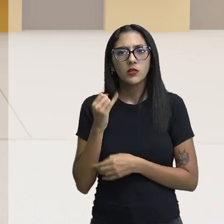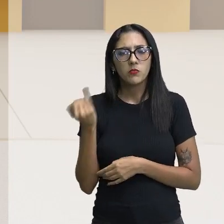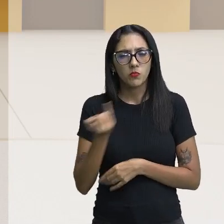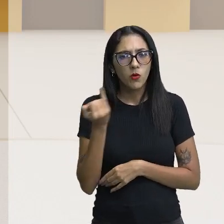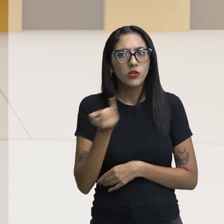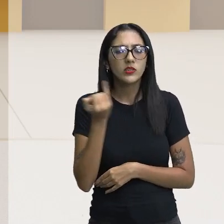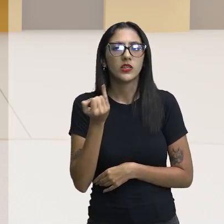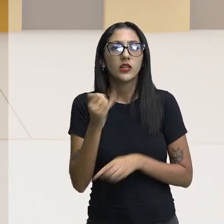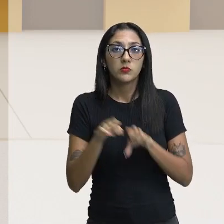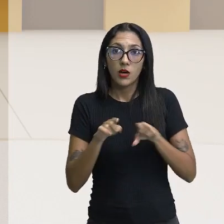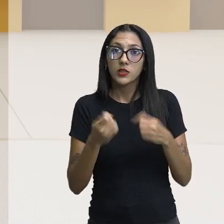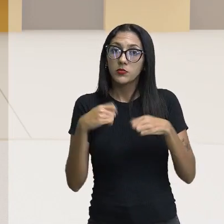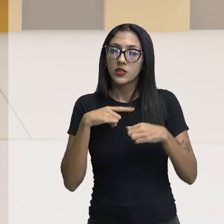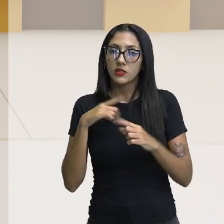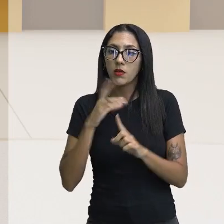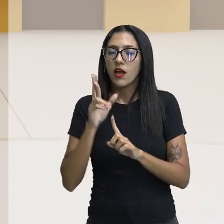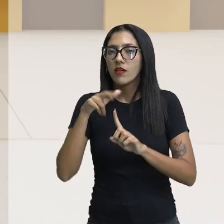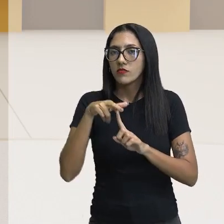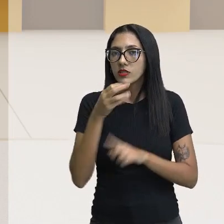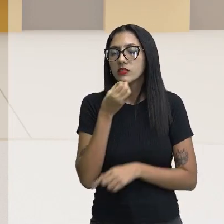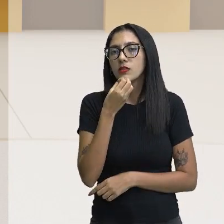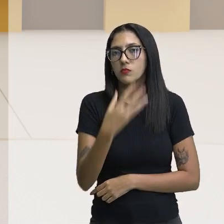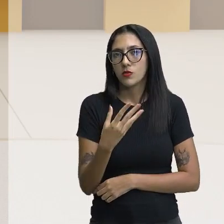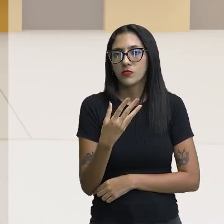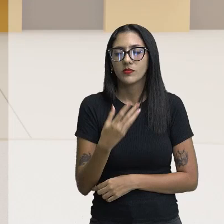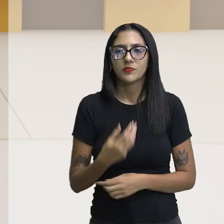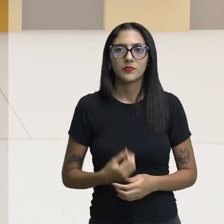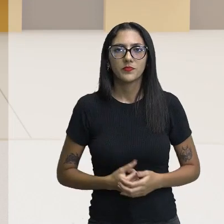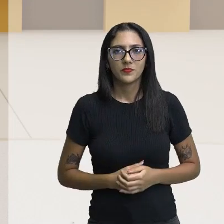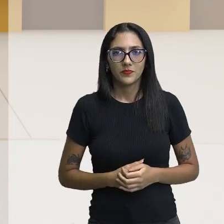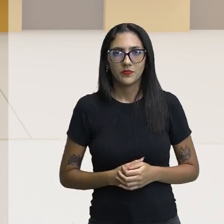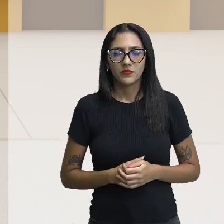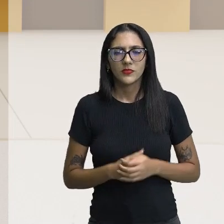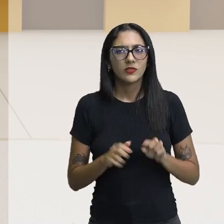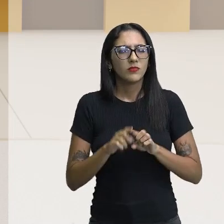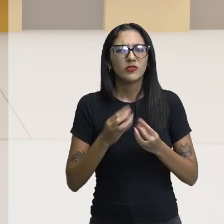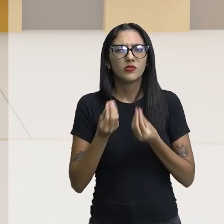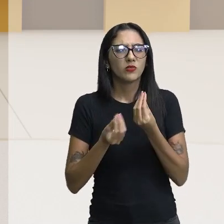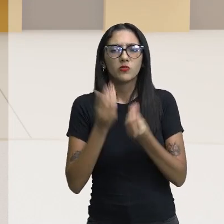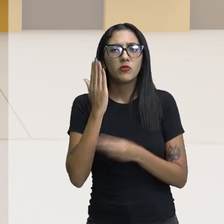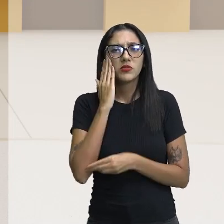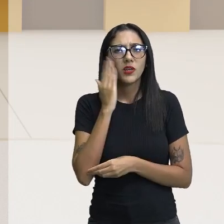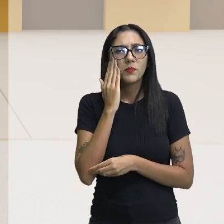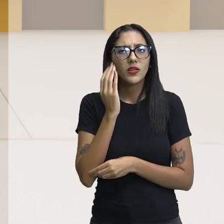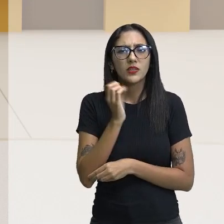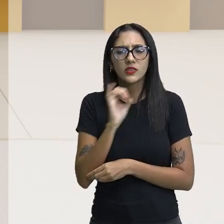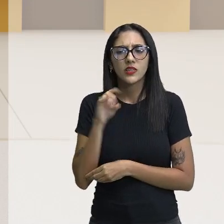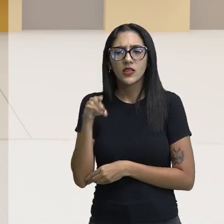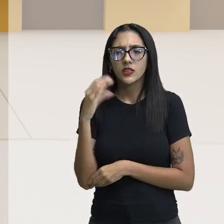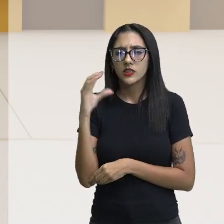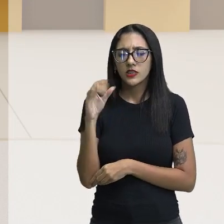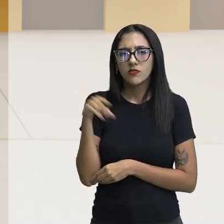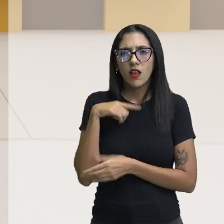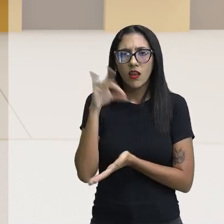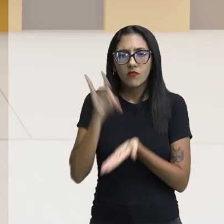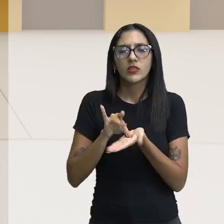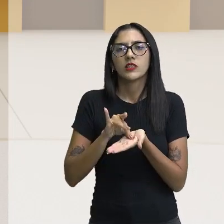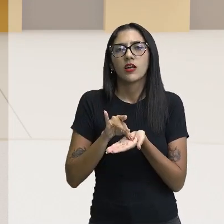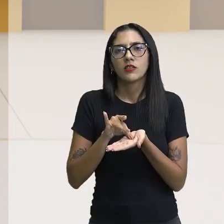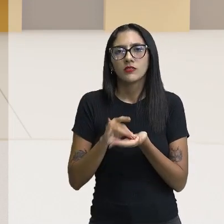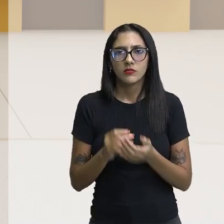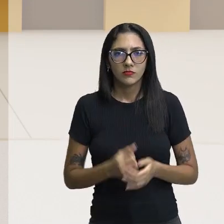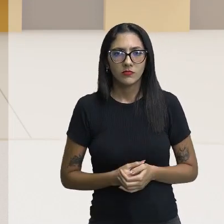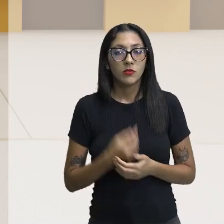desde que a fonte não seja confiável. Mas aí, como que eu vou saber se a fonte é confiável? Hoje a internet está aí